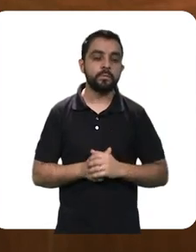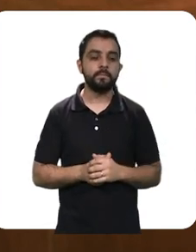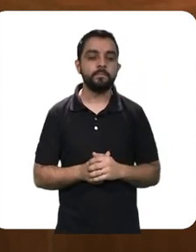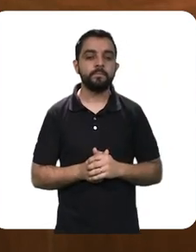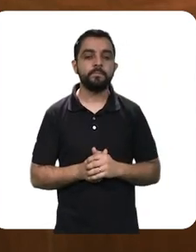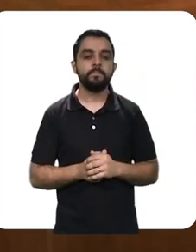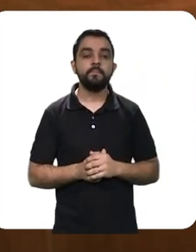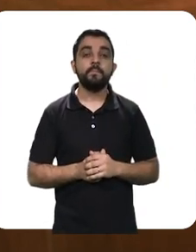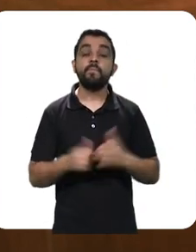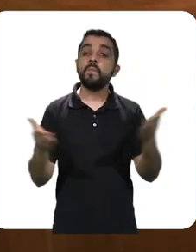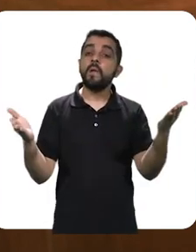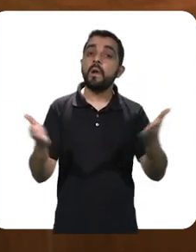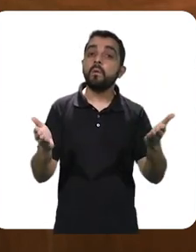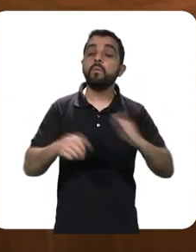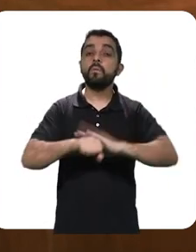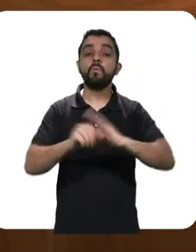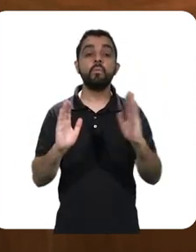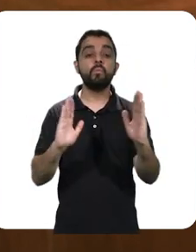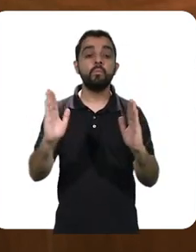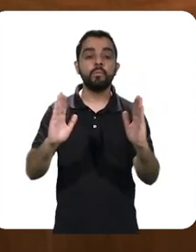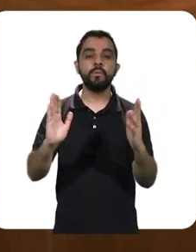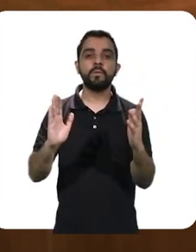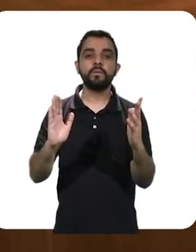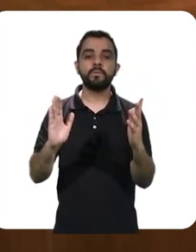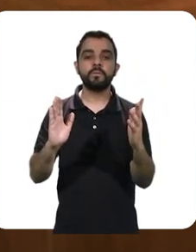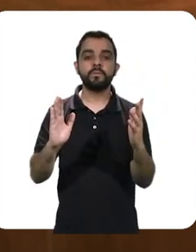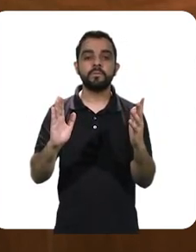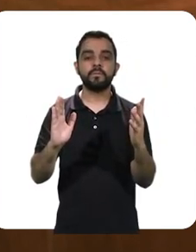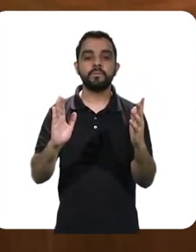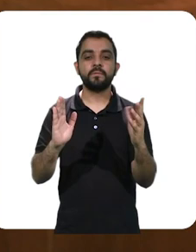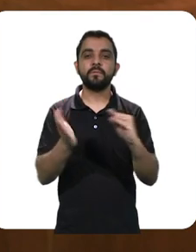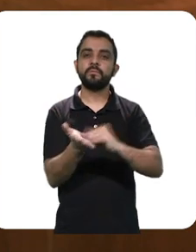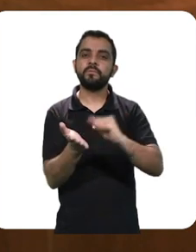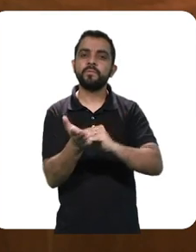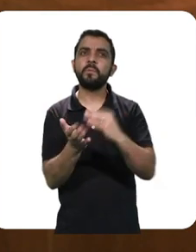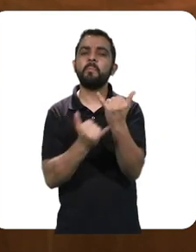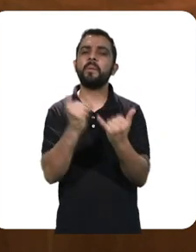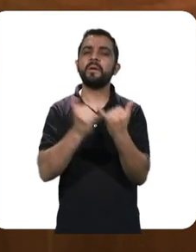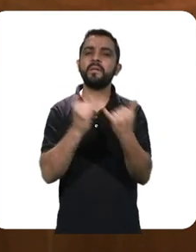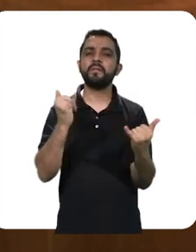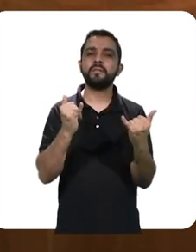A gente está num momento histórico, talvez, de negação da ciência, né, e talvez